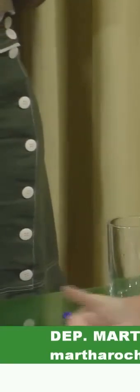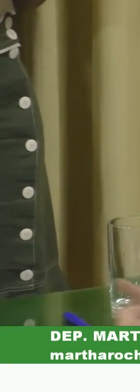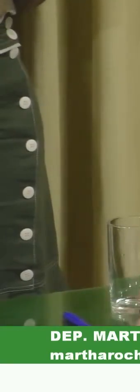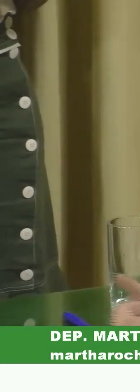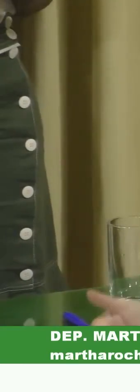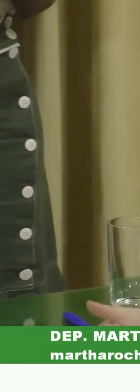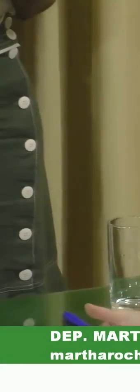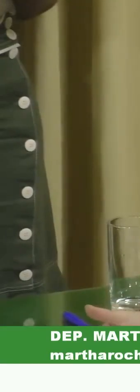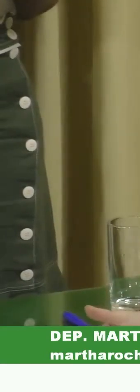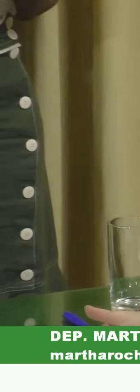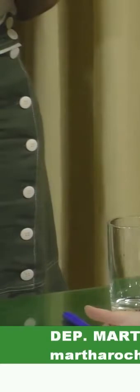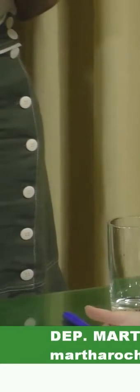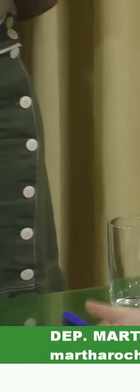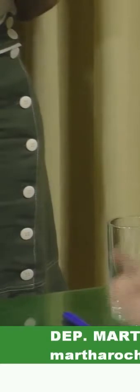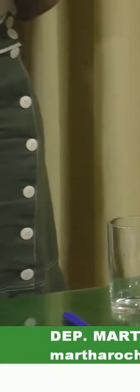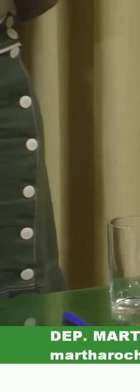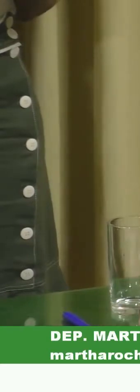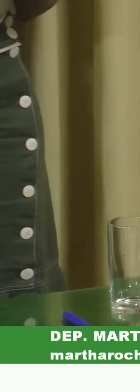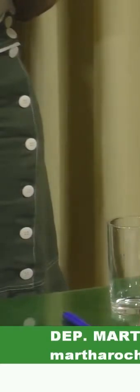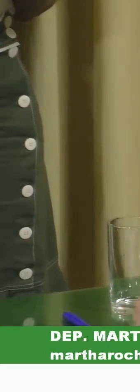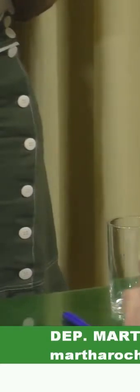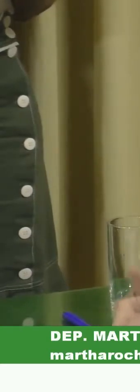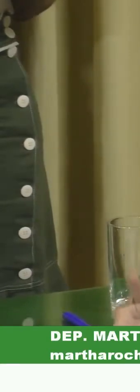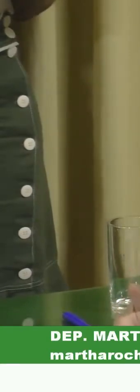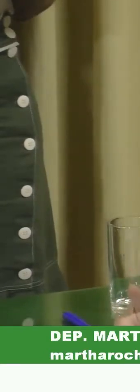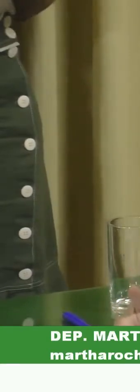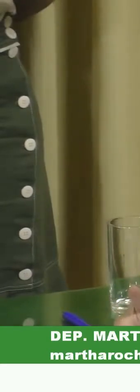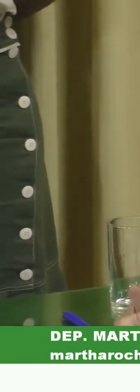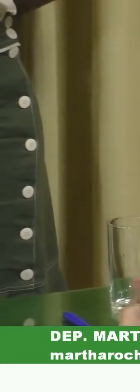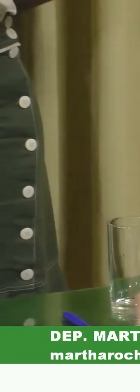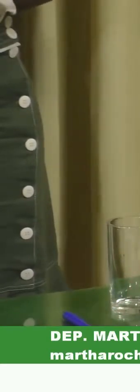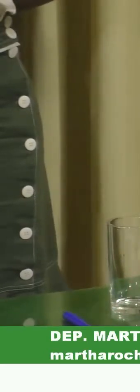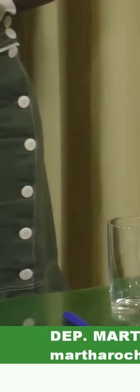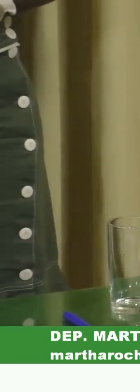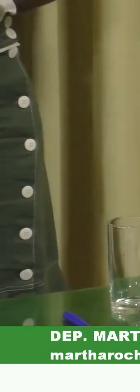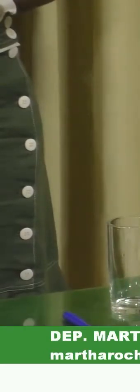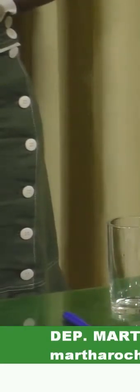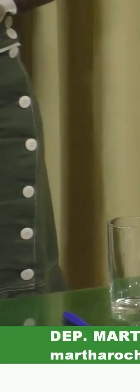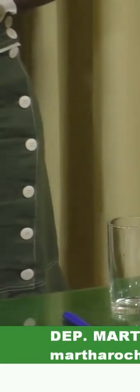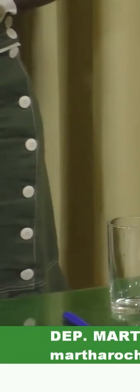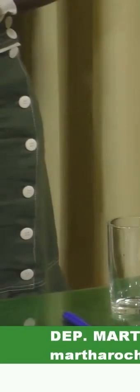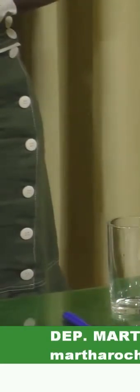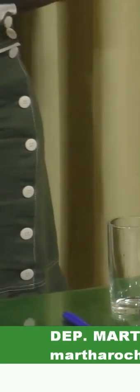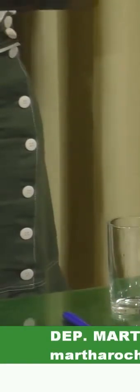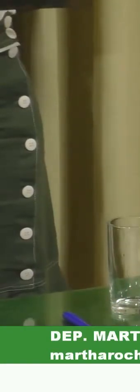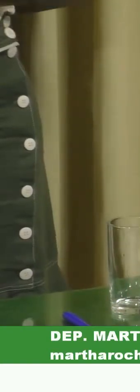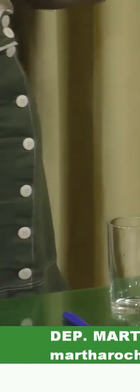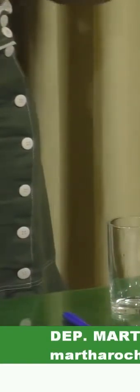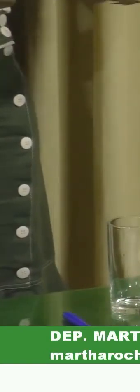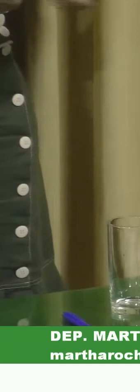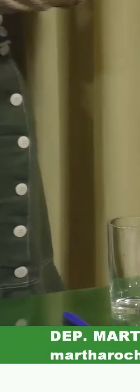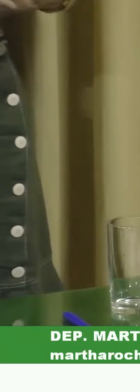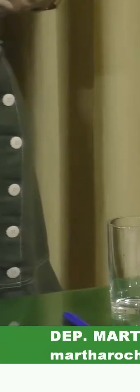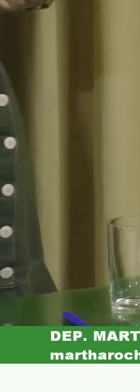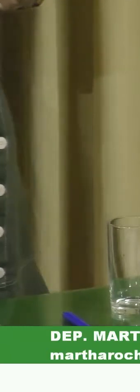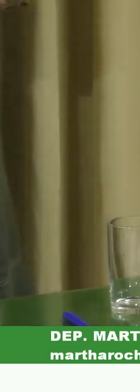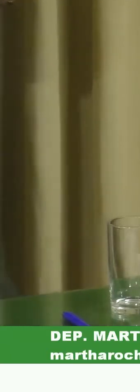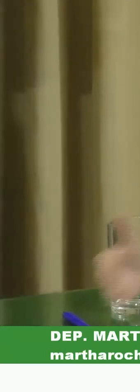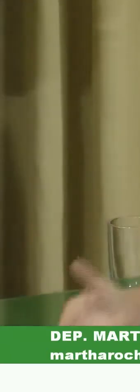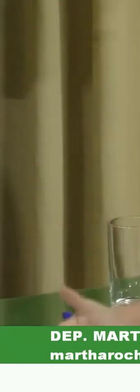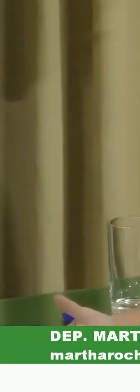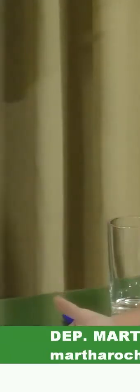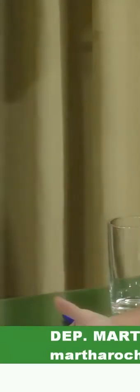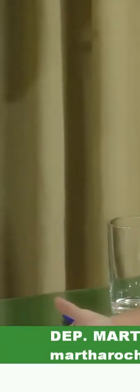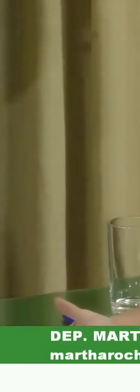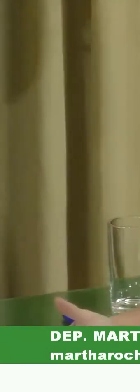dos depoimentos que foram dados aqui. Mesmo porque, quero lembrar que houve uma audiência da qual eu não participei